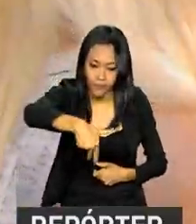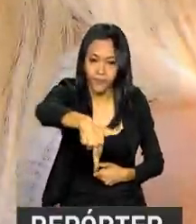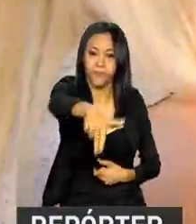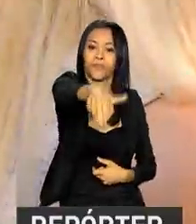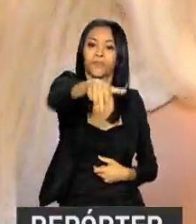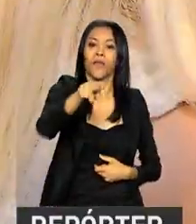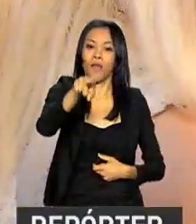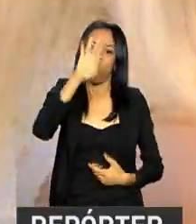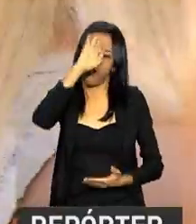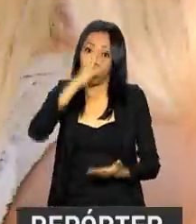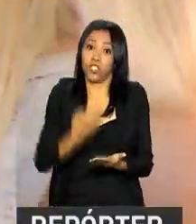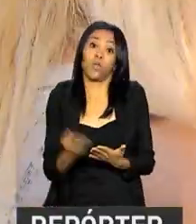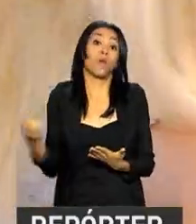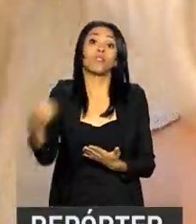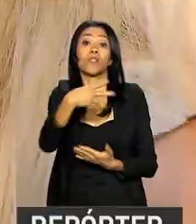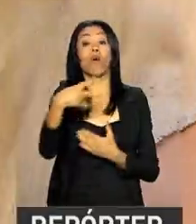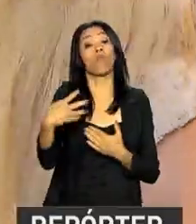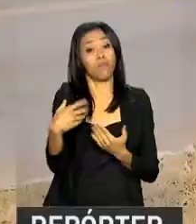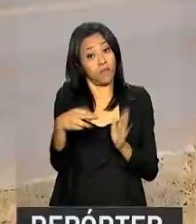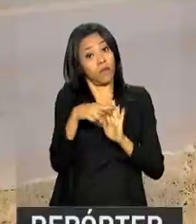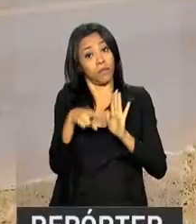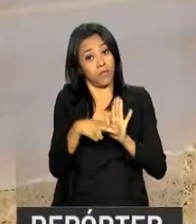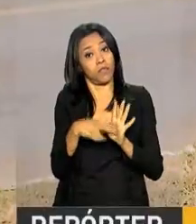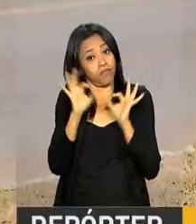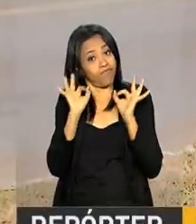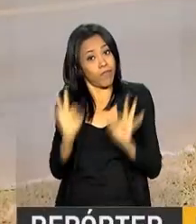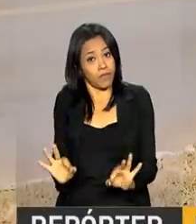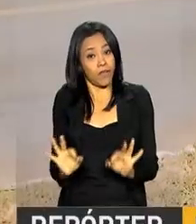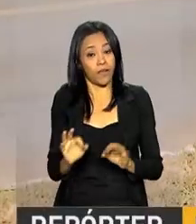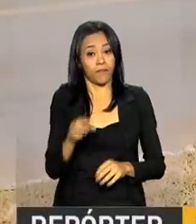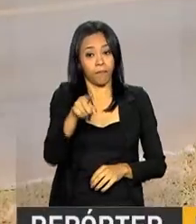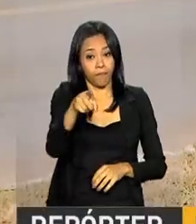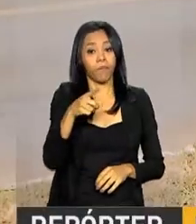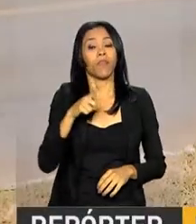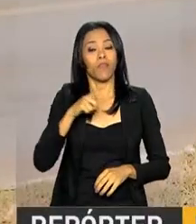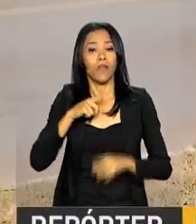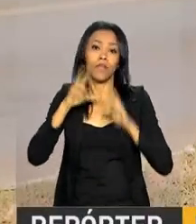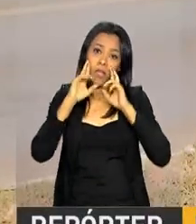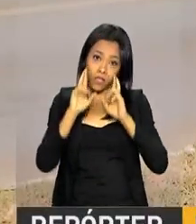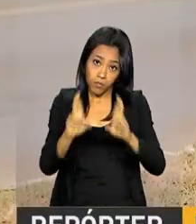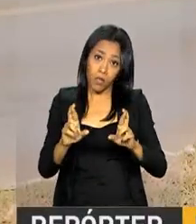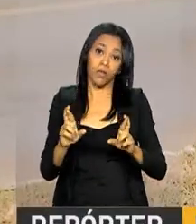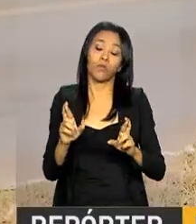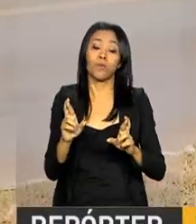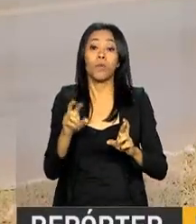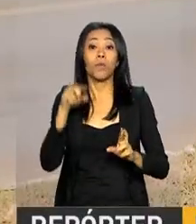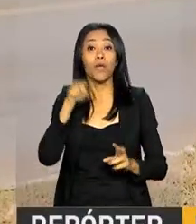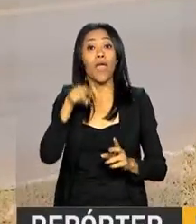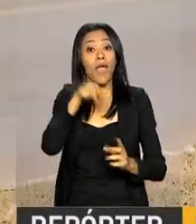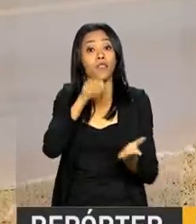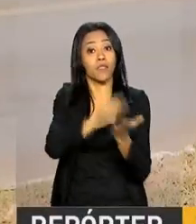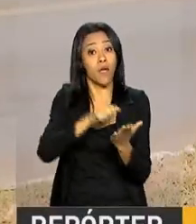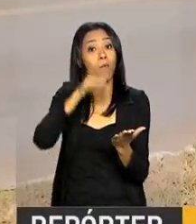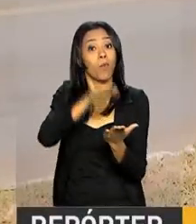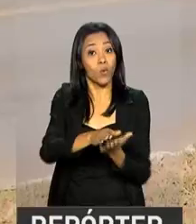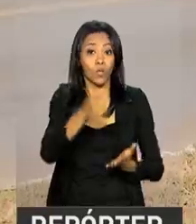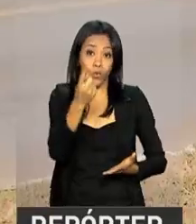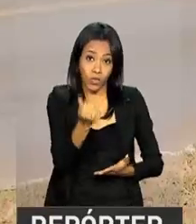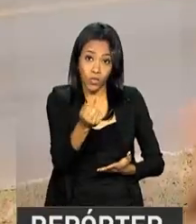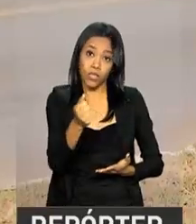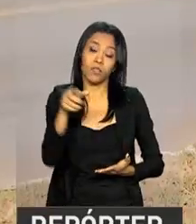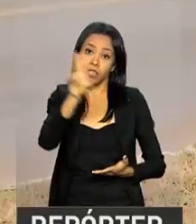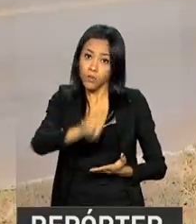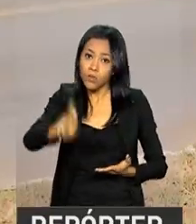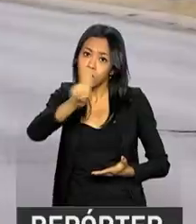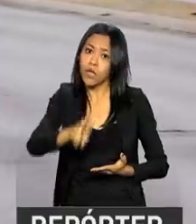acredita que a nova regulamentação é justa não acho justo que tem que ter respeito embora que essa multa o dinheiro seja aplicado em